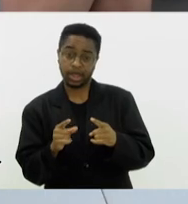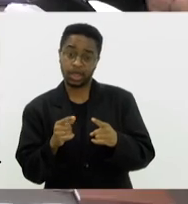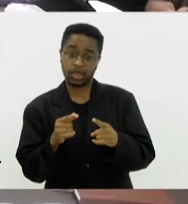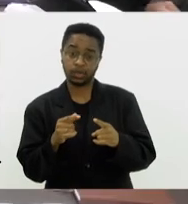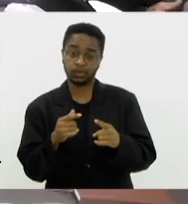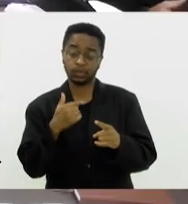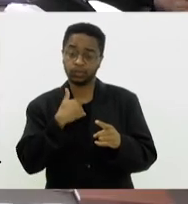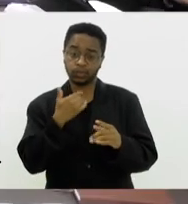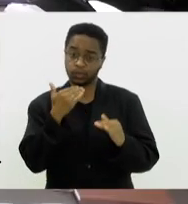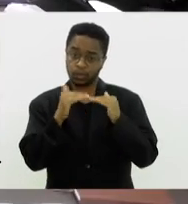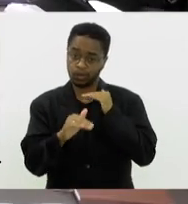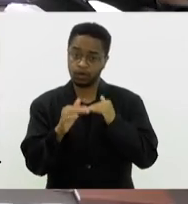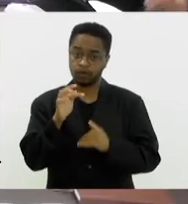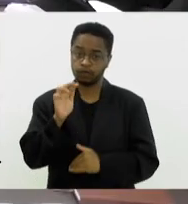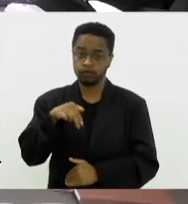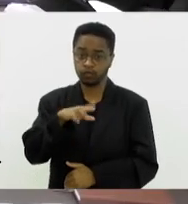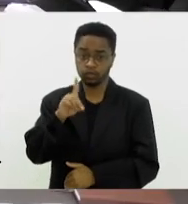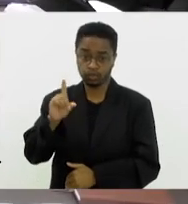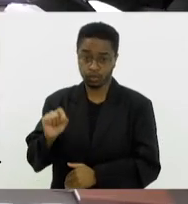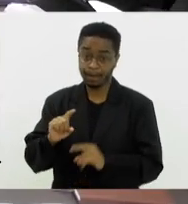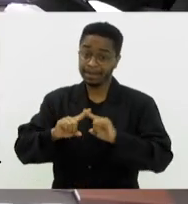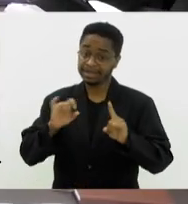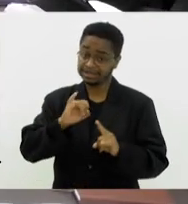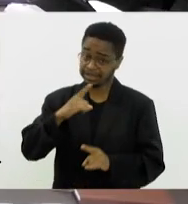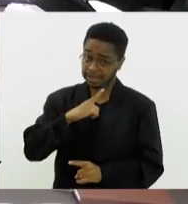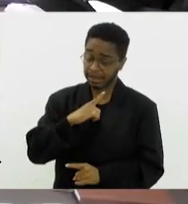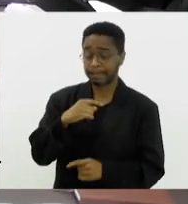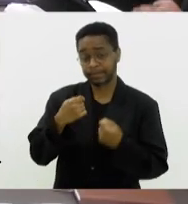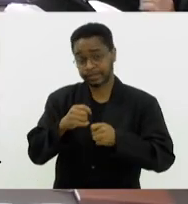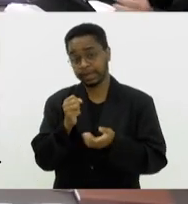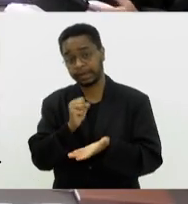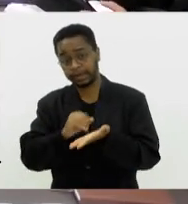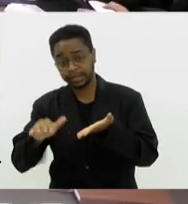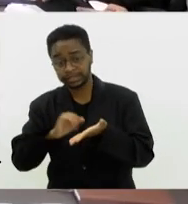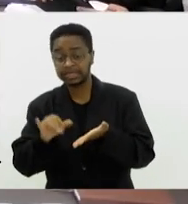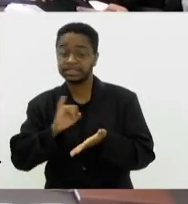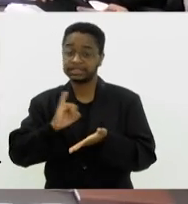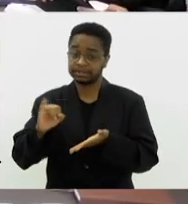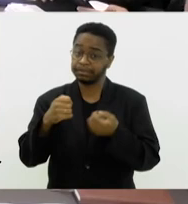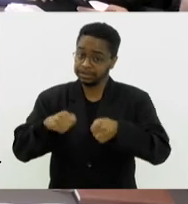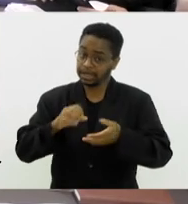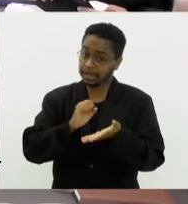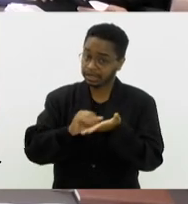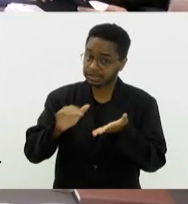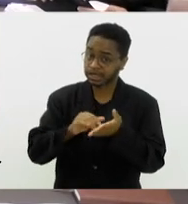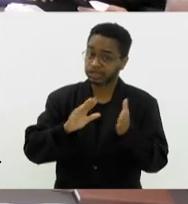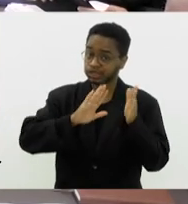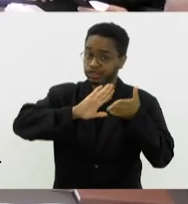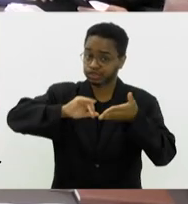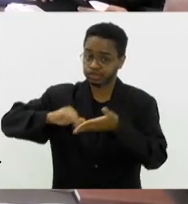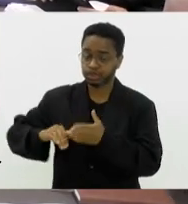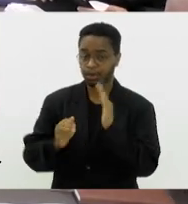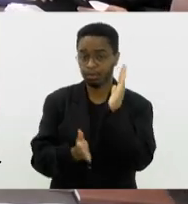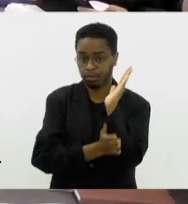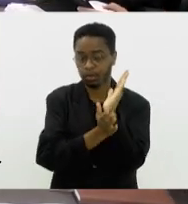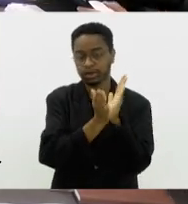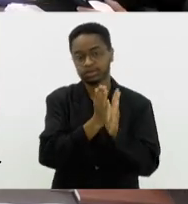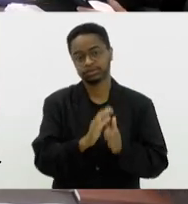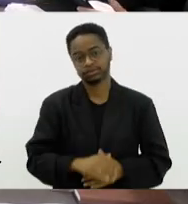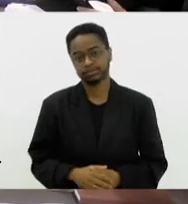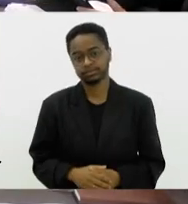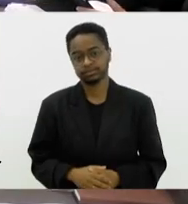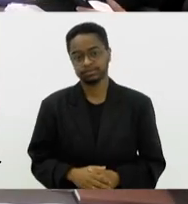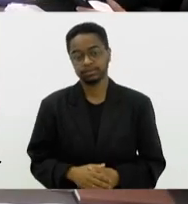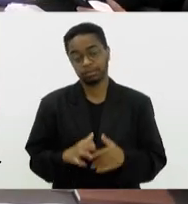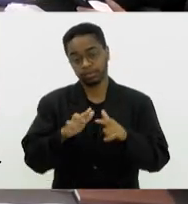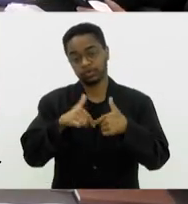fundo, mas havendo o fundo tem que gastar, e tendo que gastar, quanto menos burocracia, melhor. Então, essa foi nesse sentido meu voto. Mas